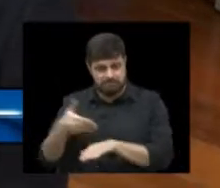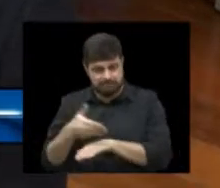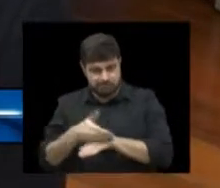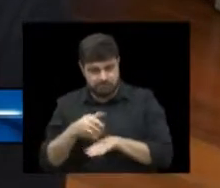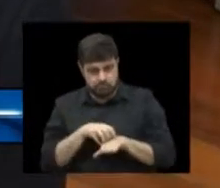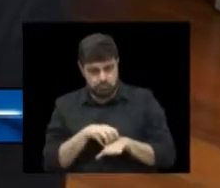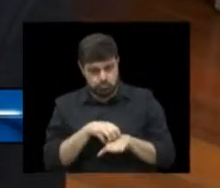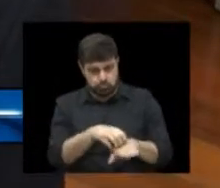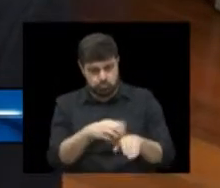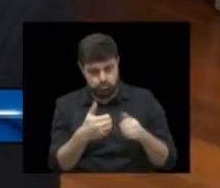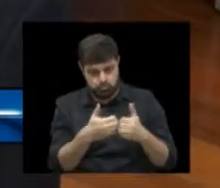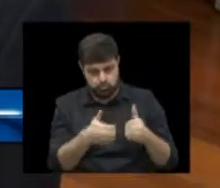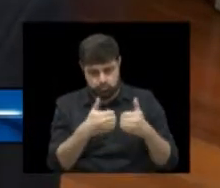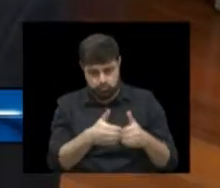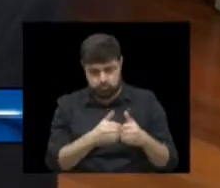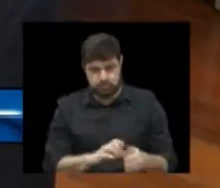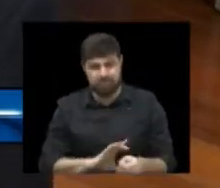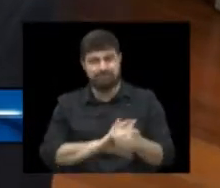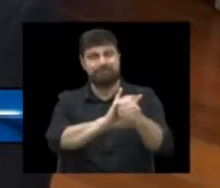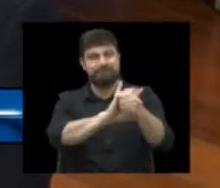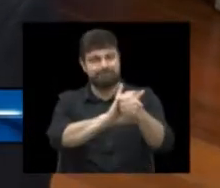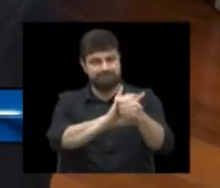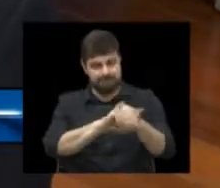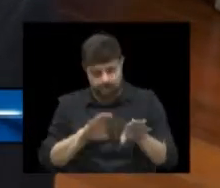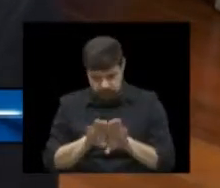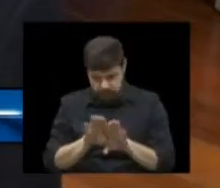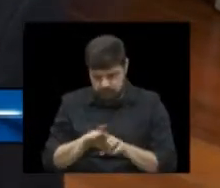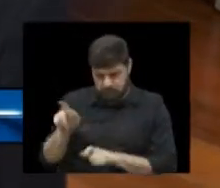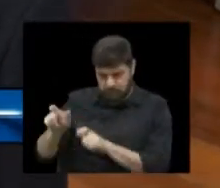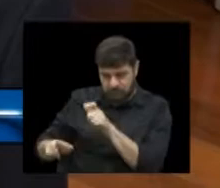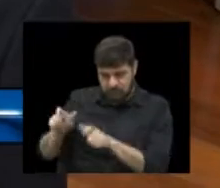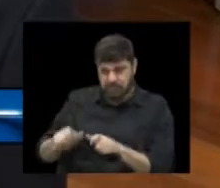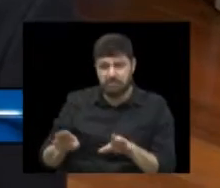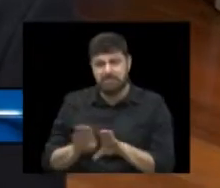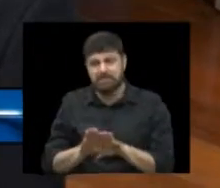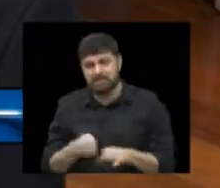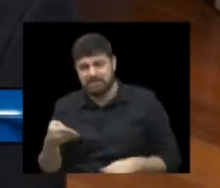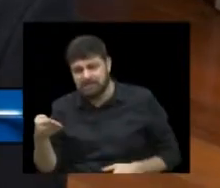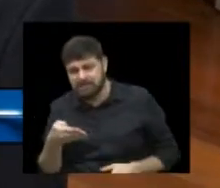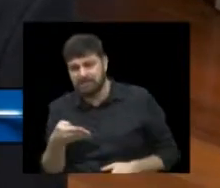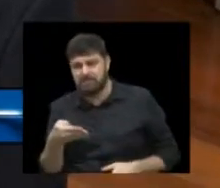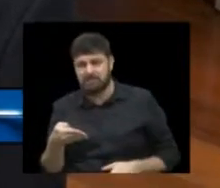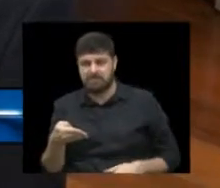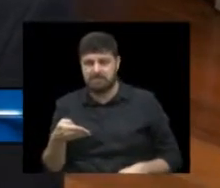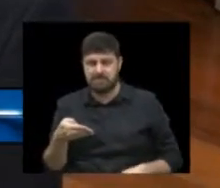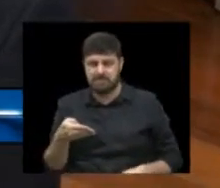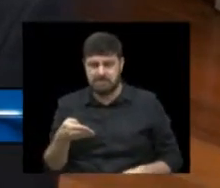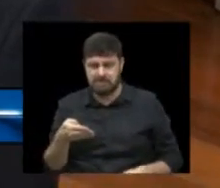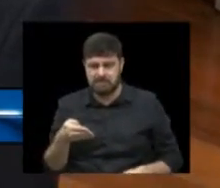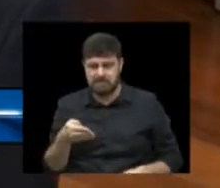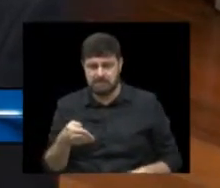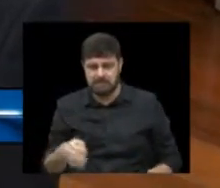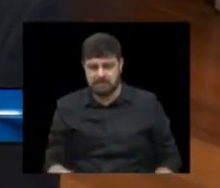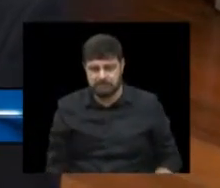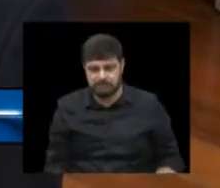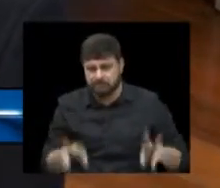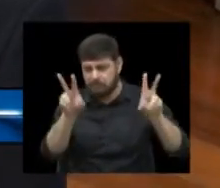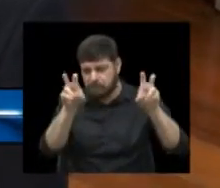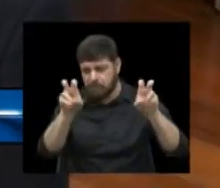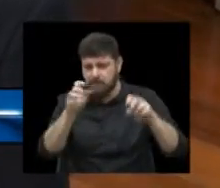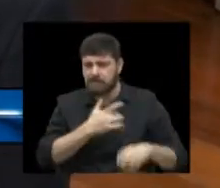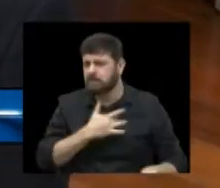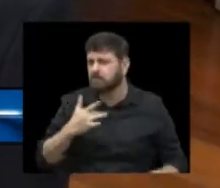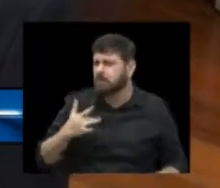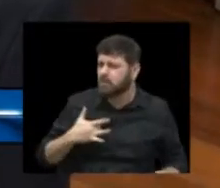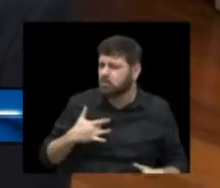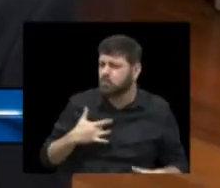público, questão da segurança dos usuários, como também com a questão de